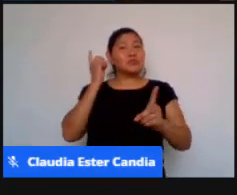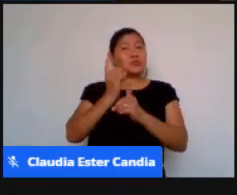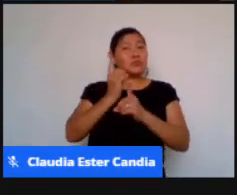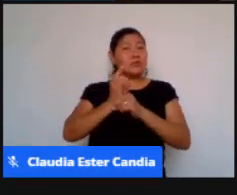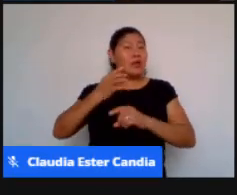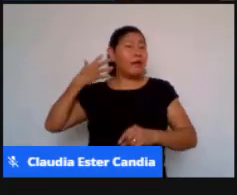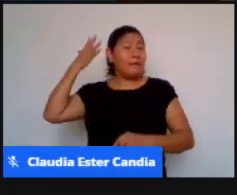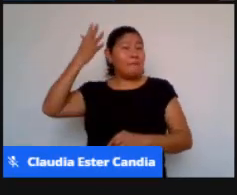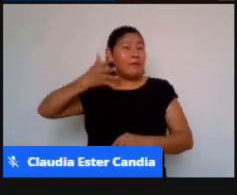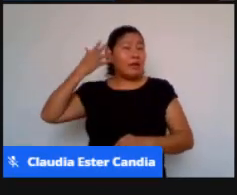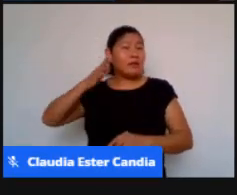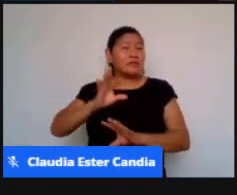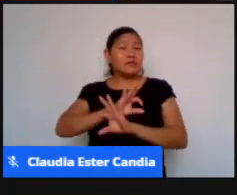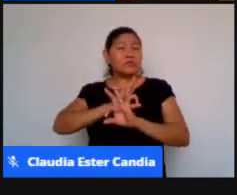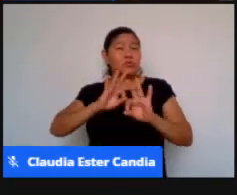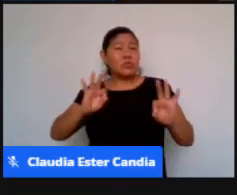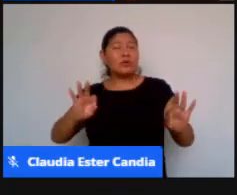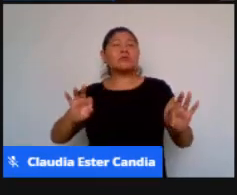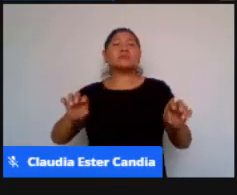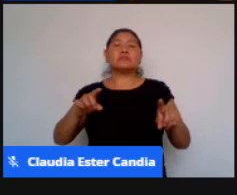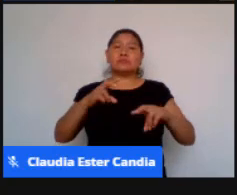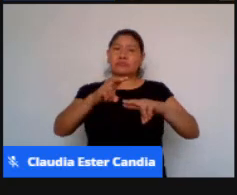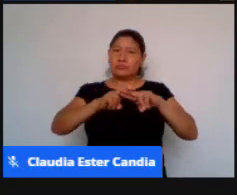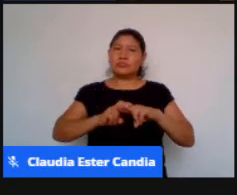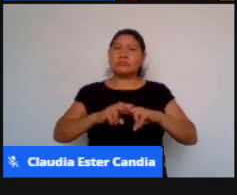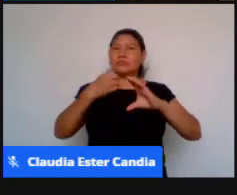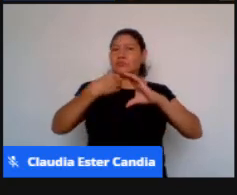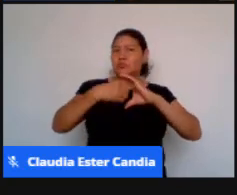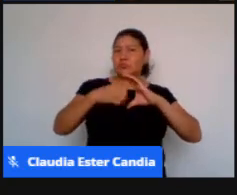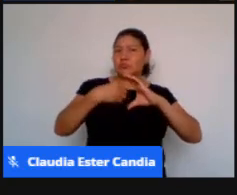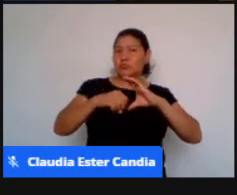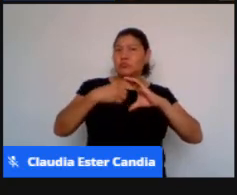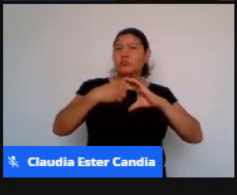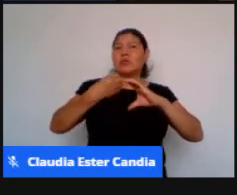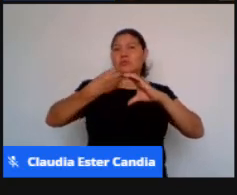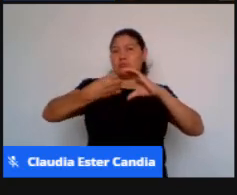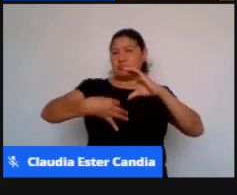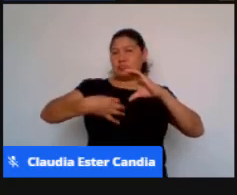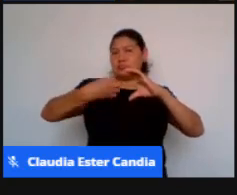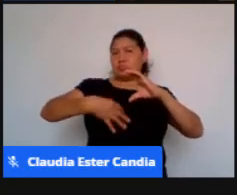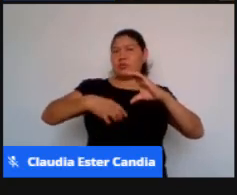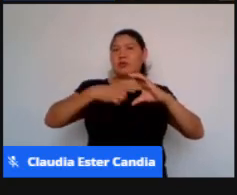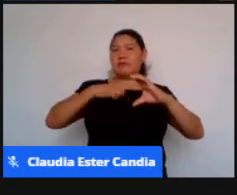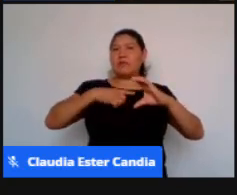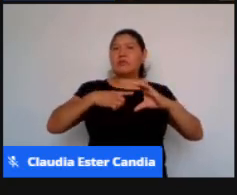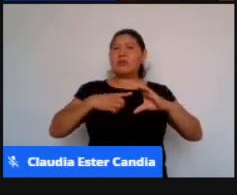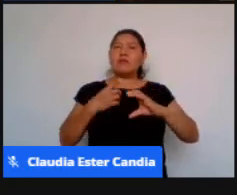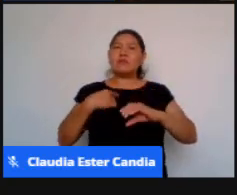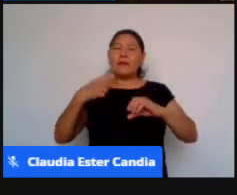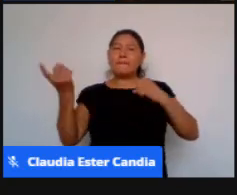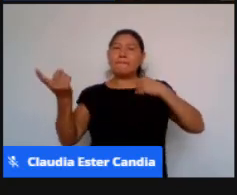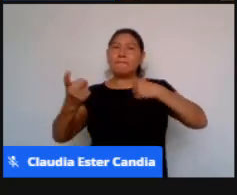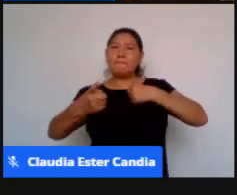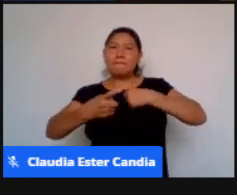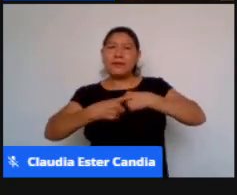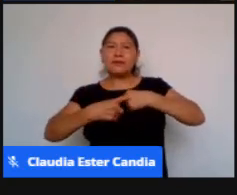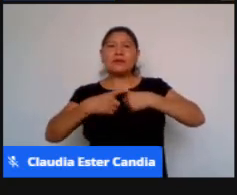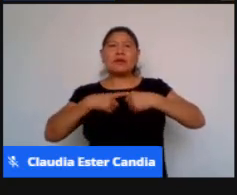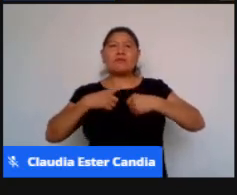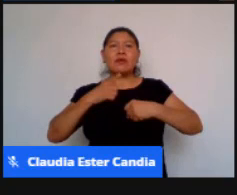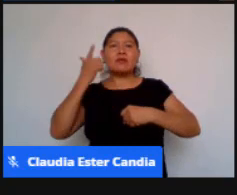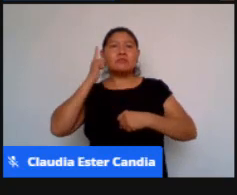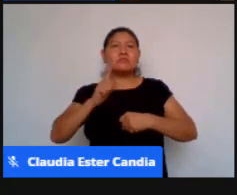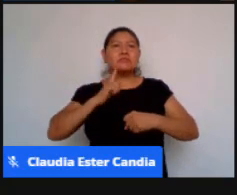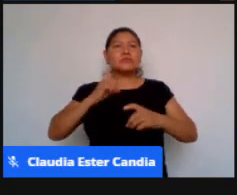né? Uma abazinha de eventos atualizada para vocês assistirem algumas lives, tá? Isso é bacana, tá